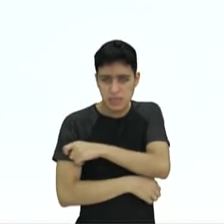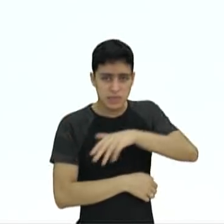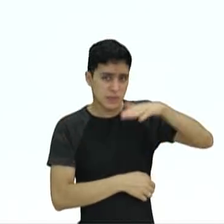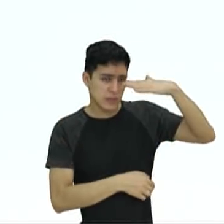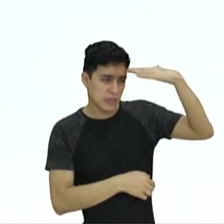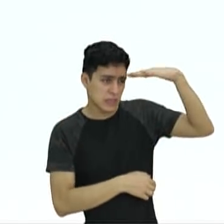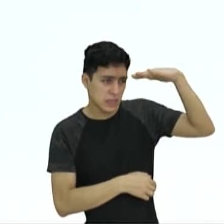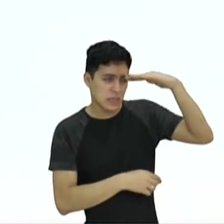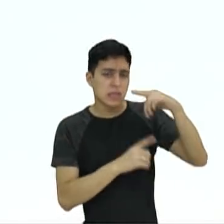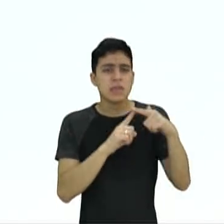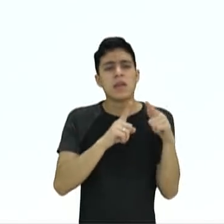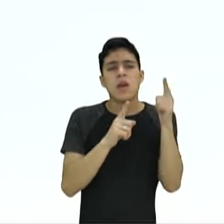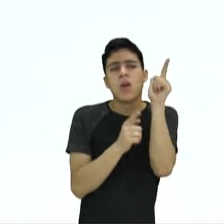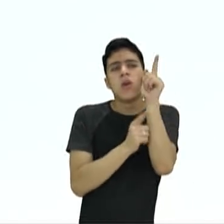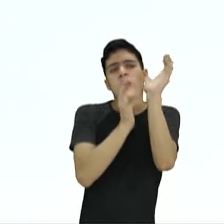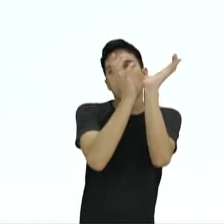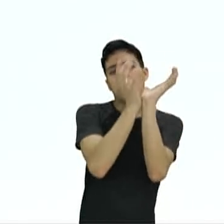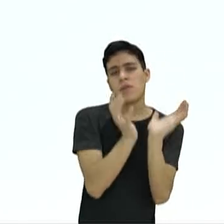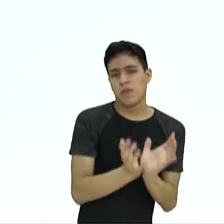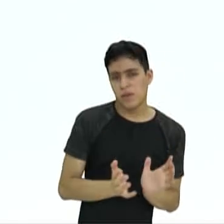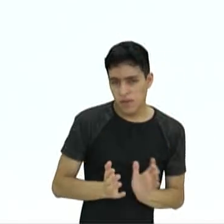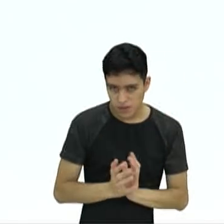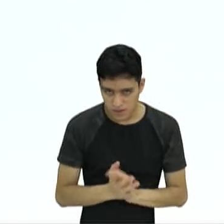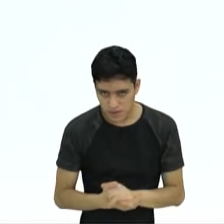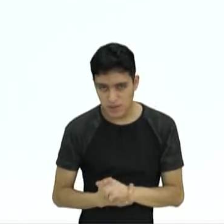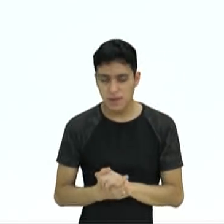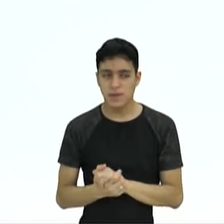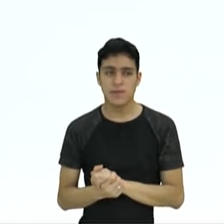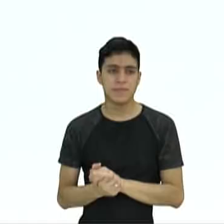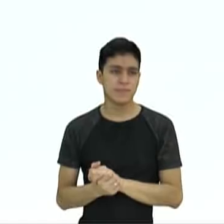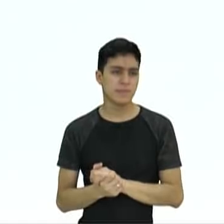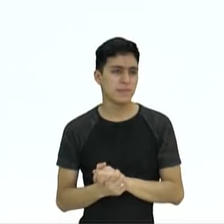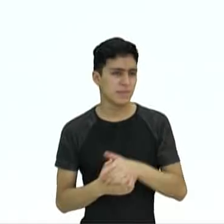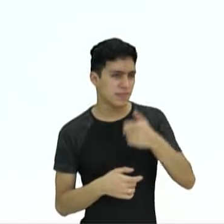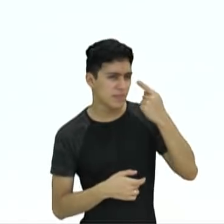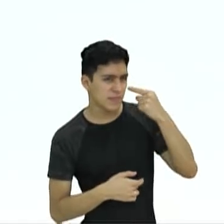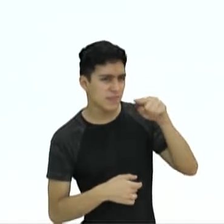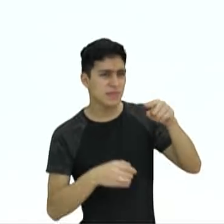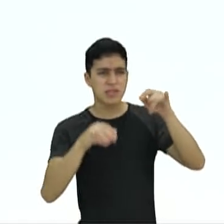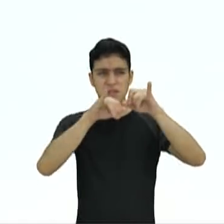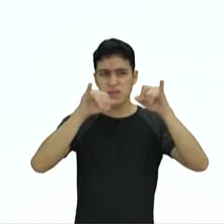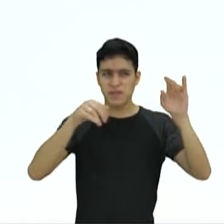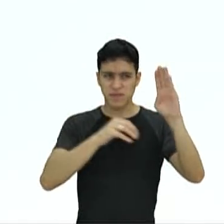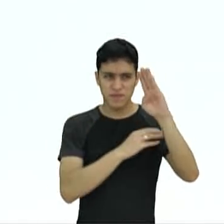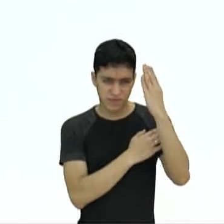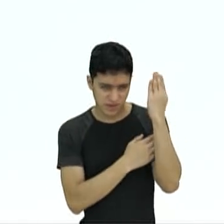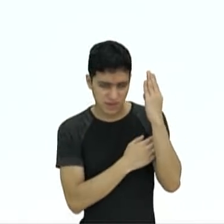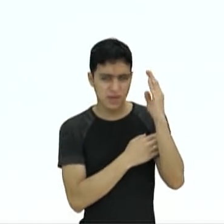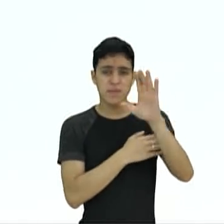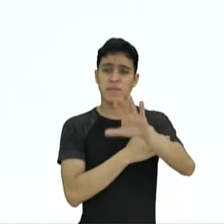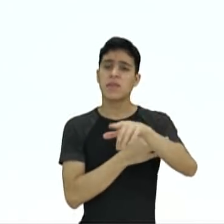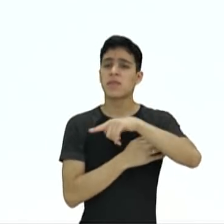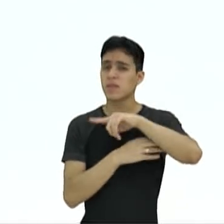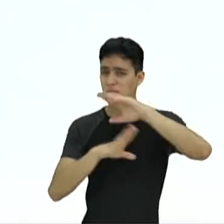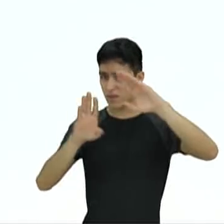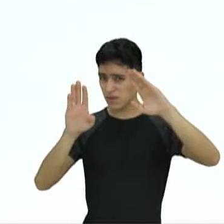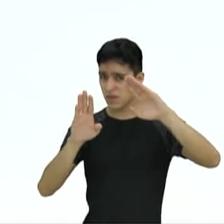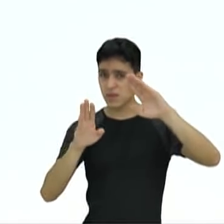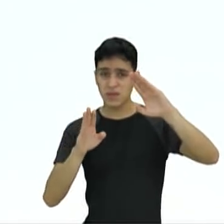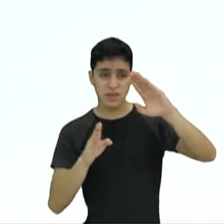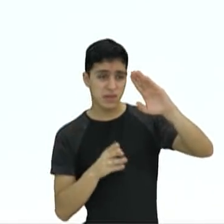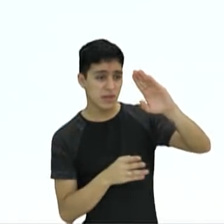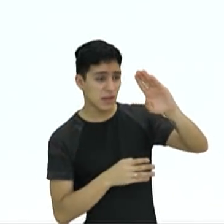entenderem e categorizá-las, diz Lioli. Vimos que há notícias falsas, mas também as que são baseadas em